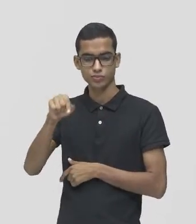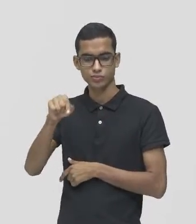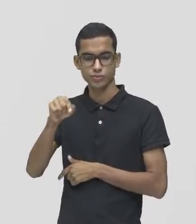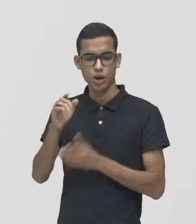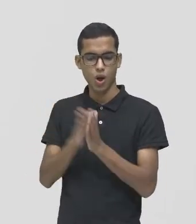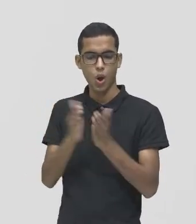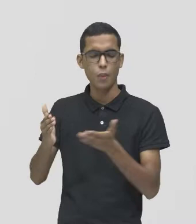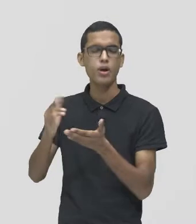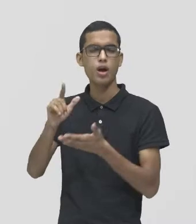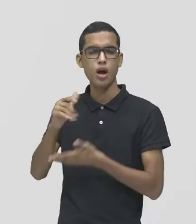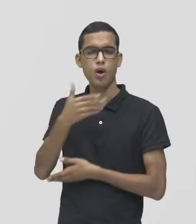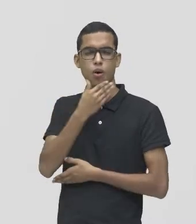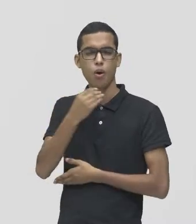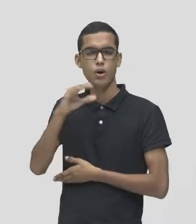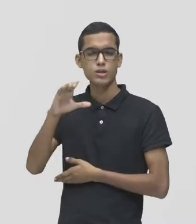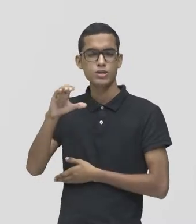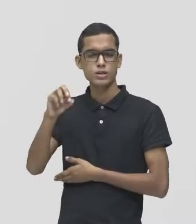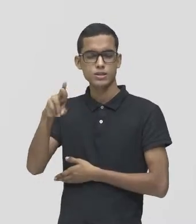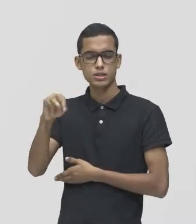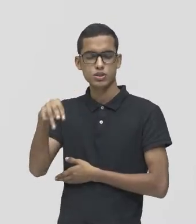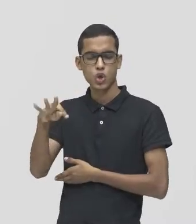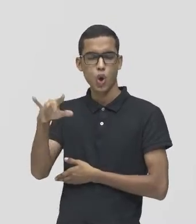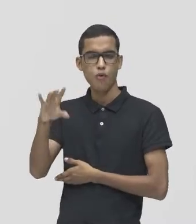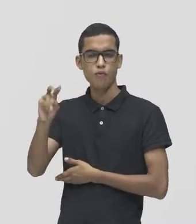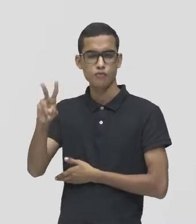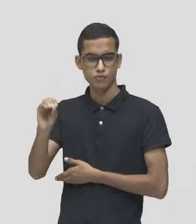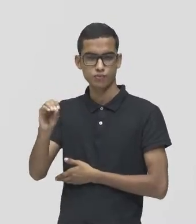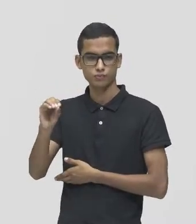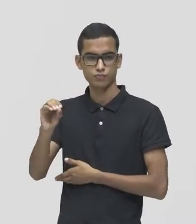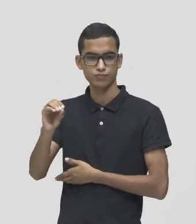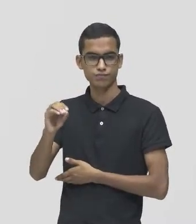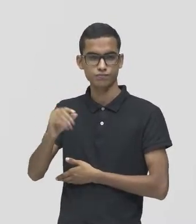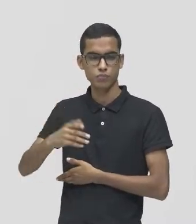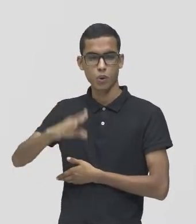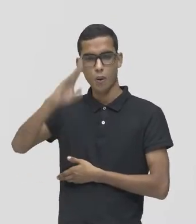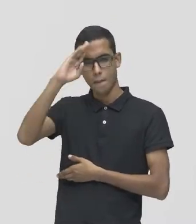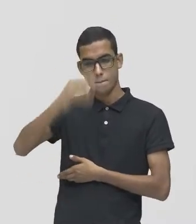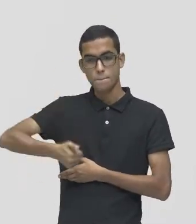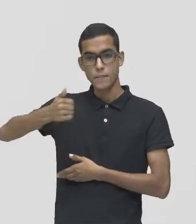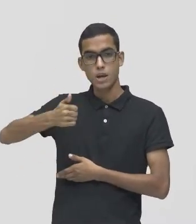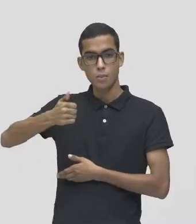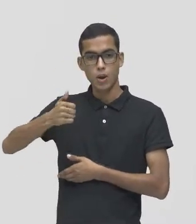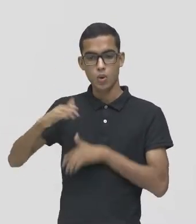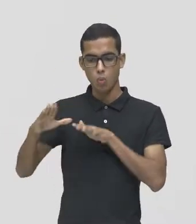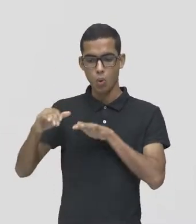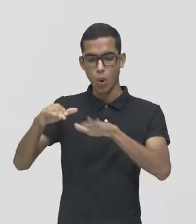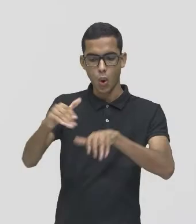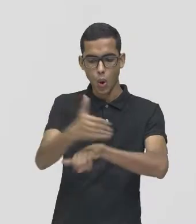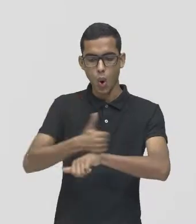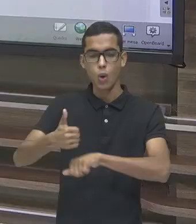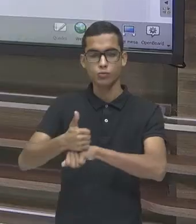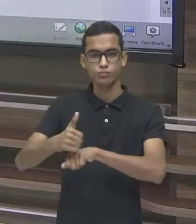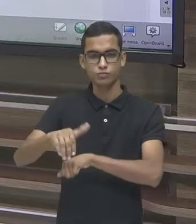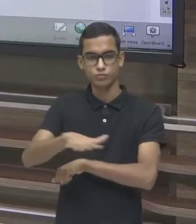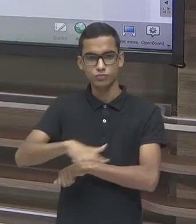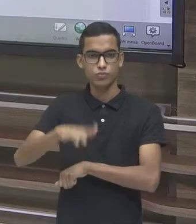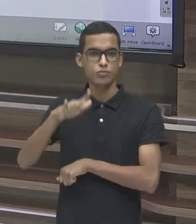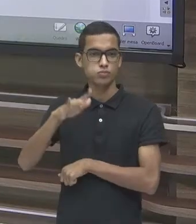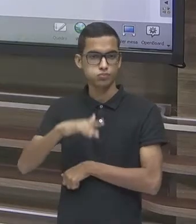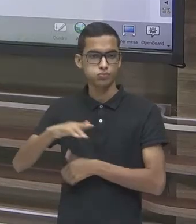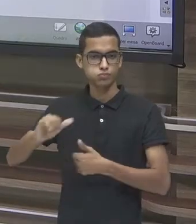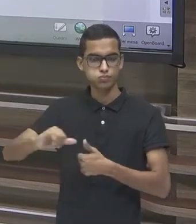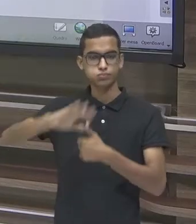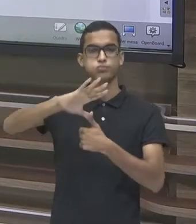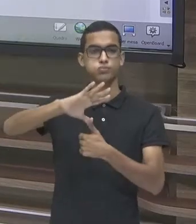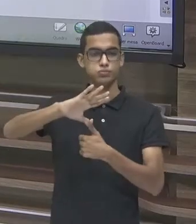Colombo, que foi os primeiros a chegar a esse território da América. Então aí homenagearam tanto o primeiro